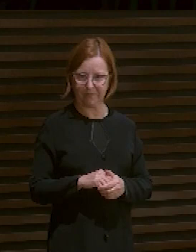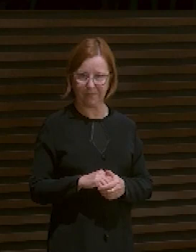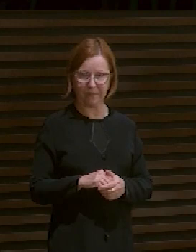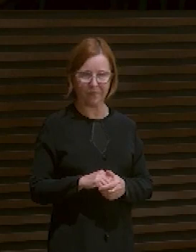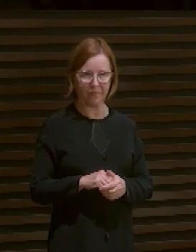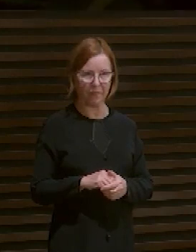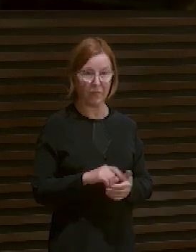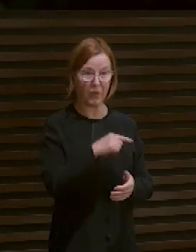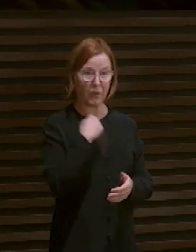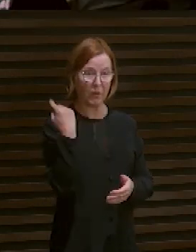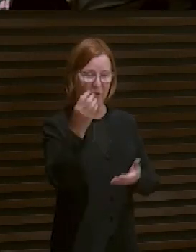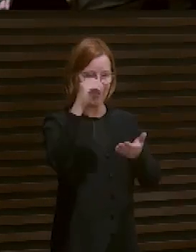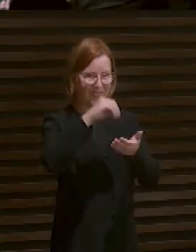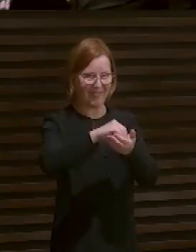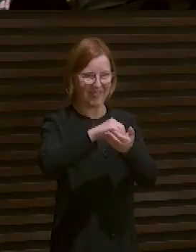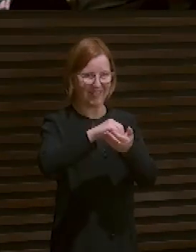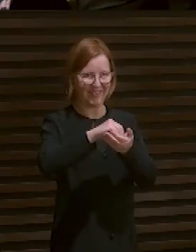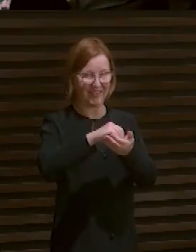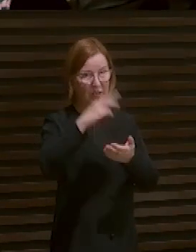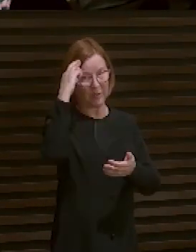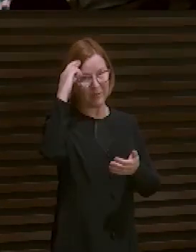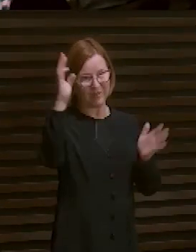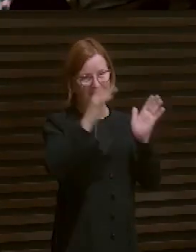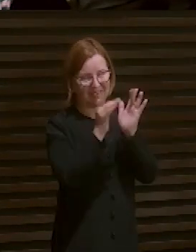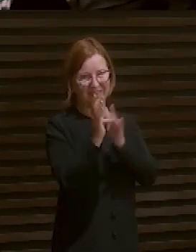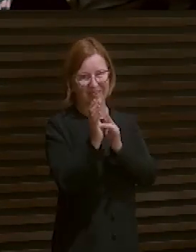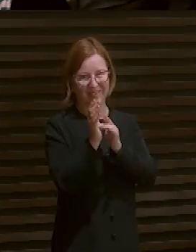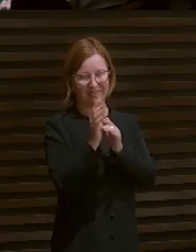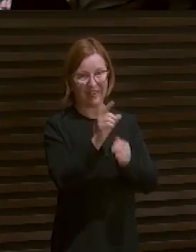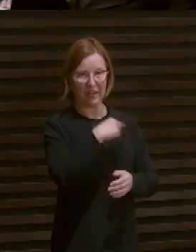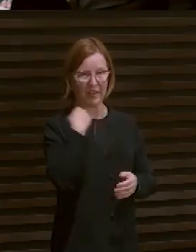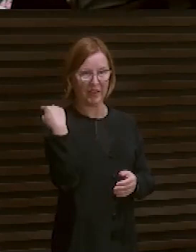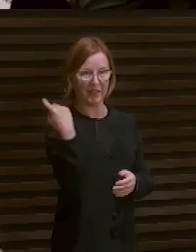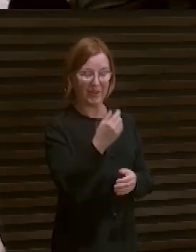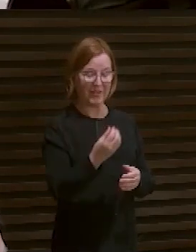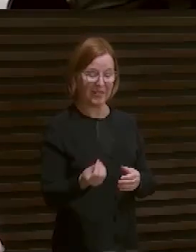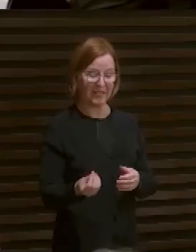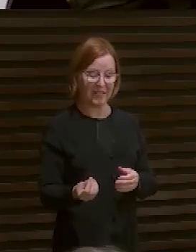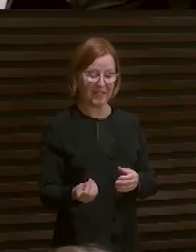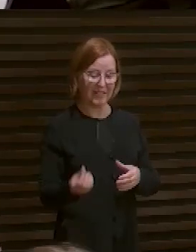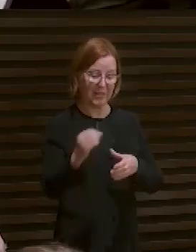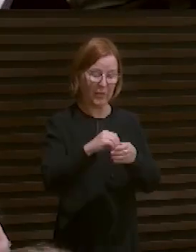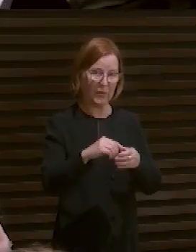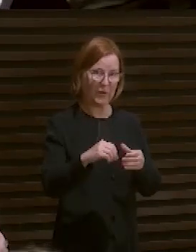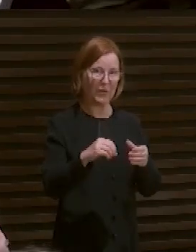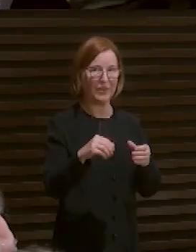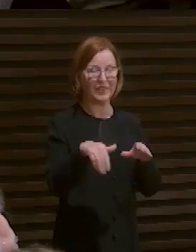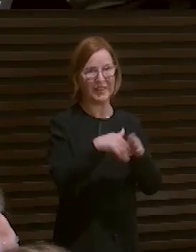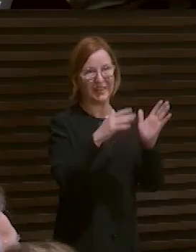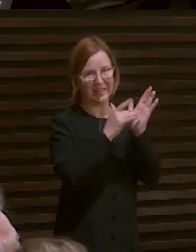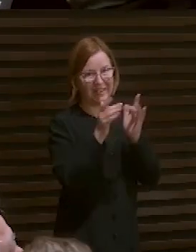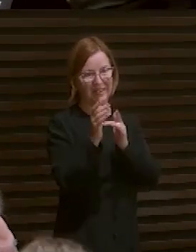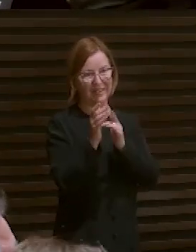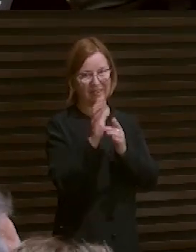Nós fomos colocados nele. Nós fomos batizados nele. E aí,